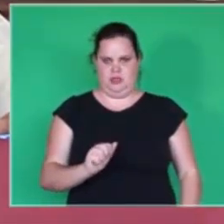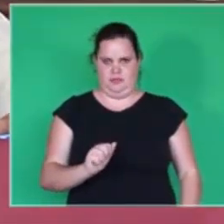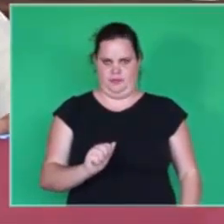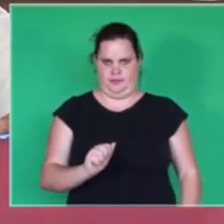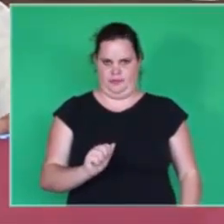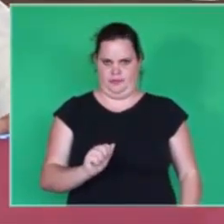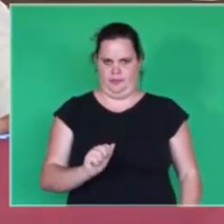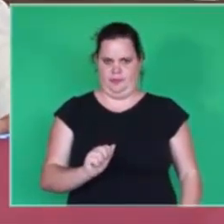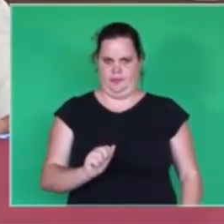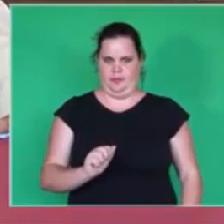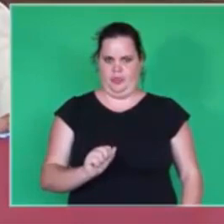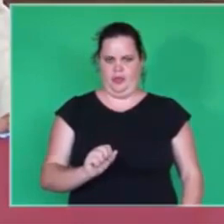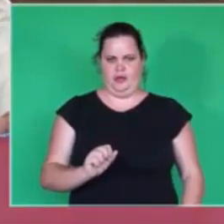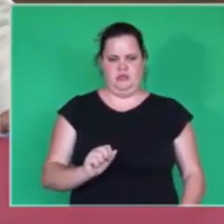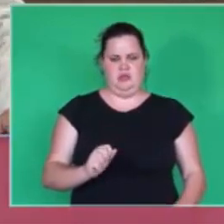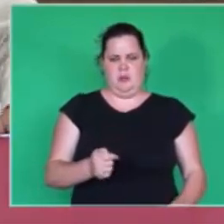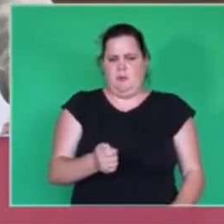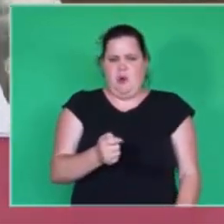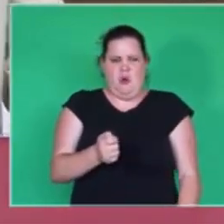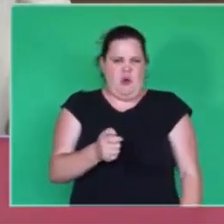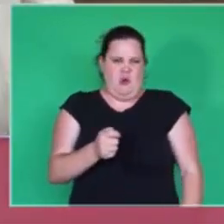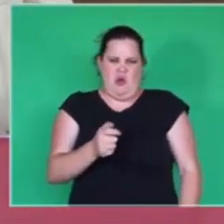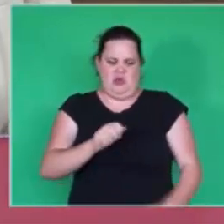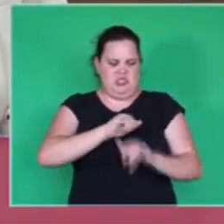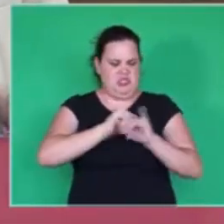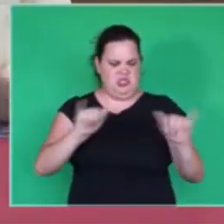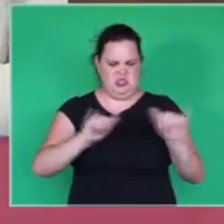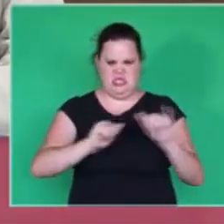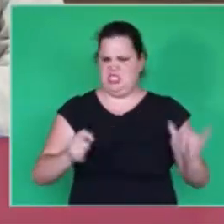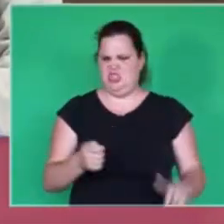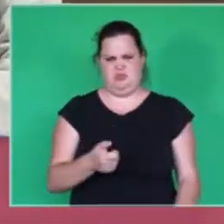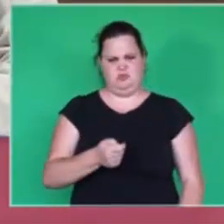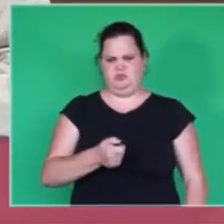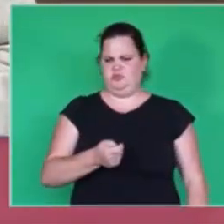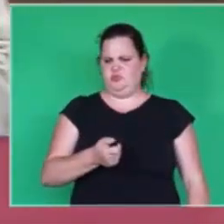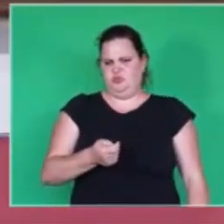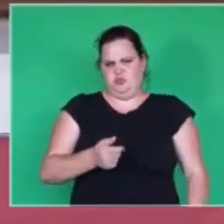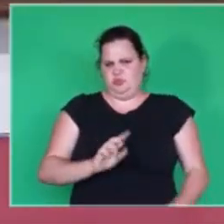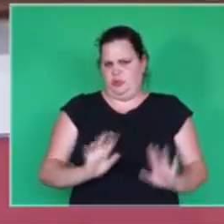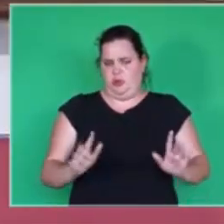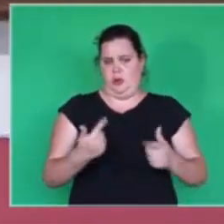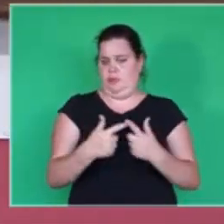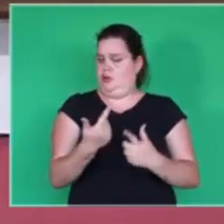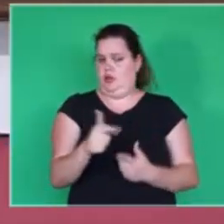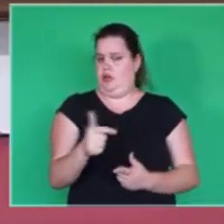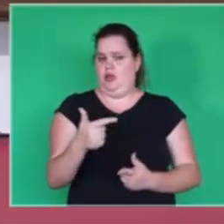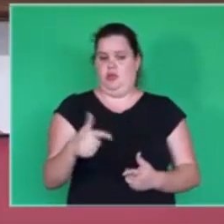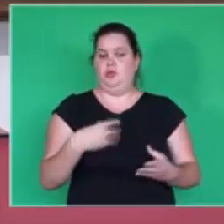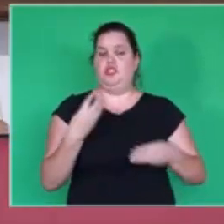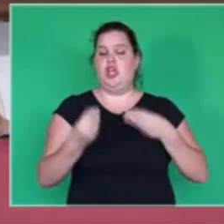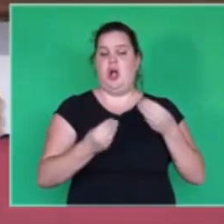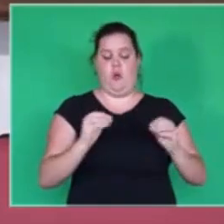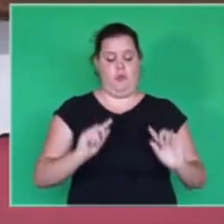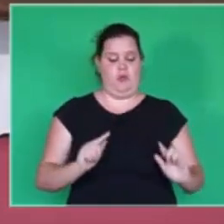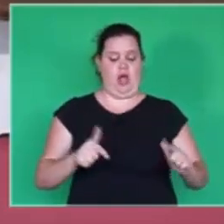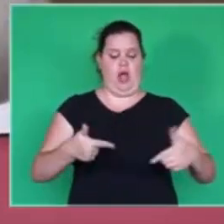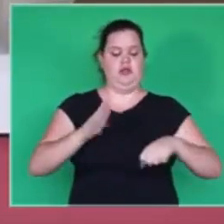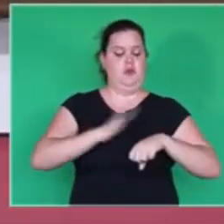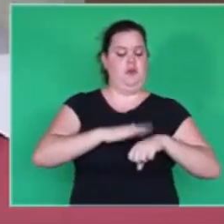dizer, repercussão na vida do povo, porque eles não tinham como se manifestar